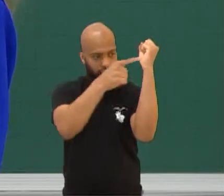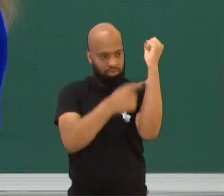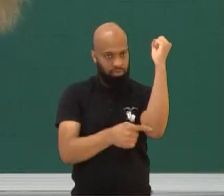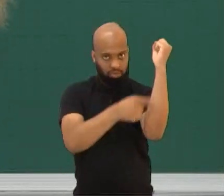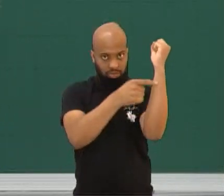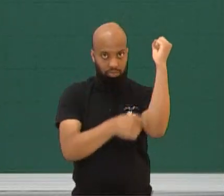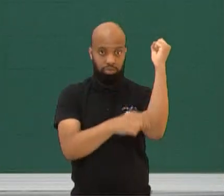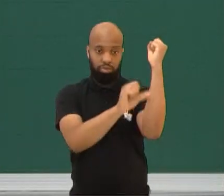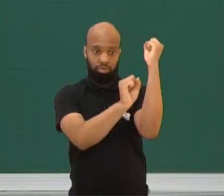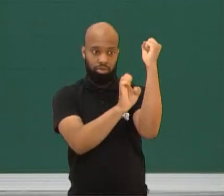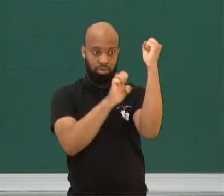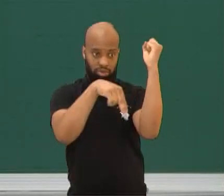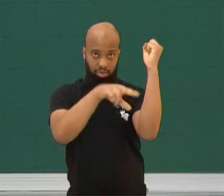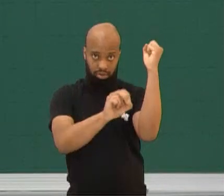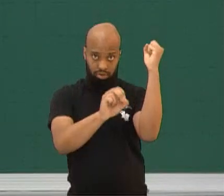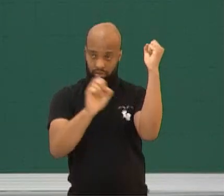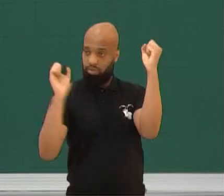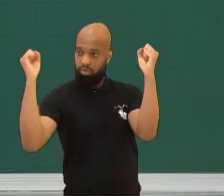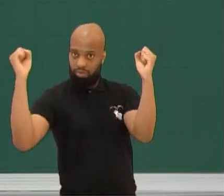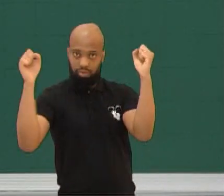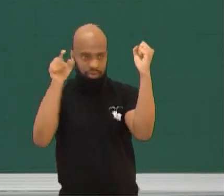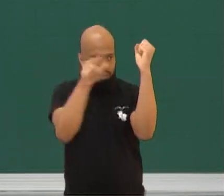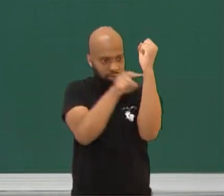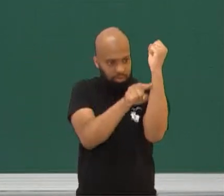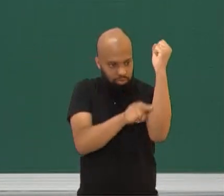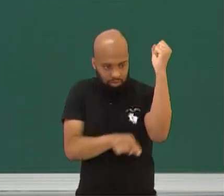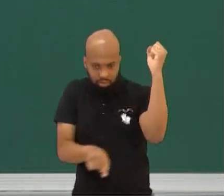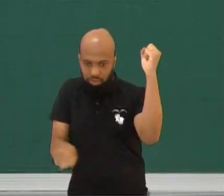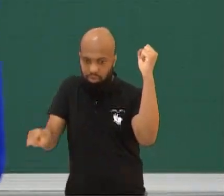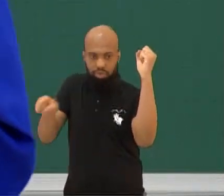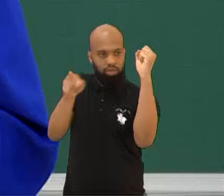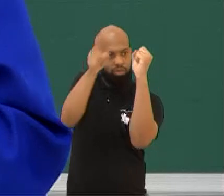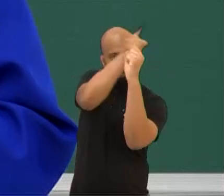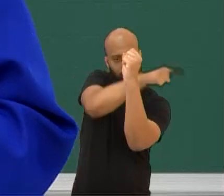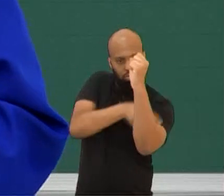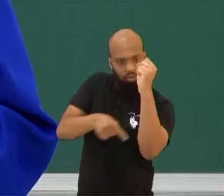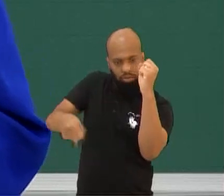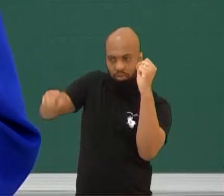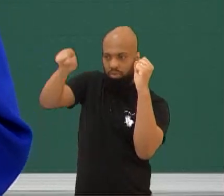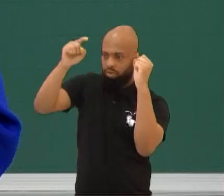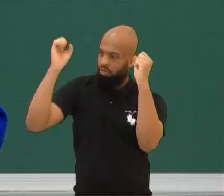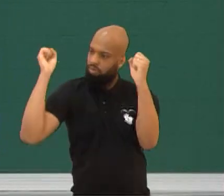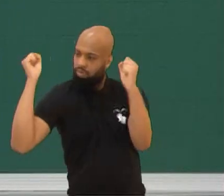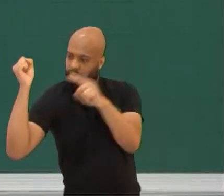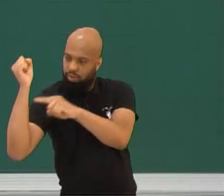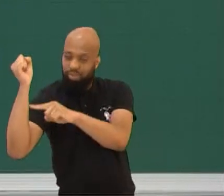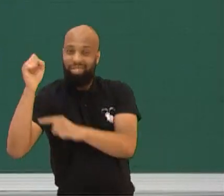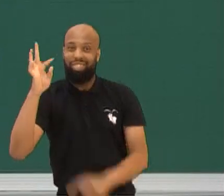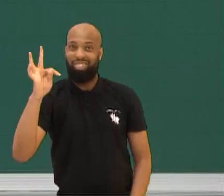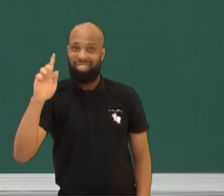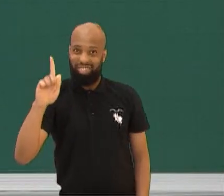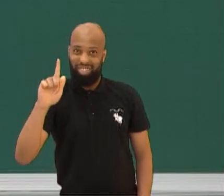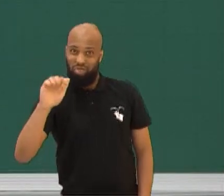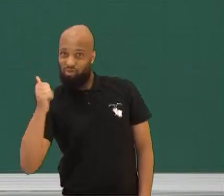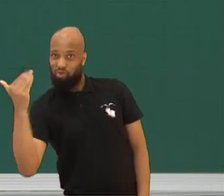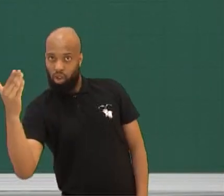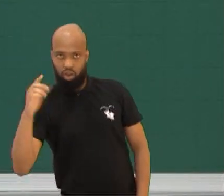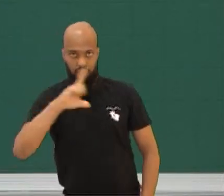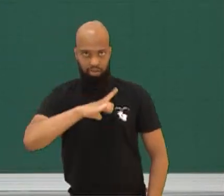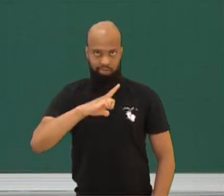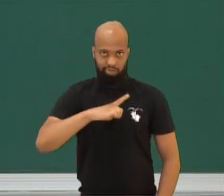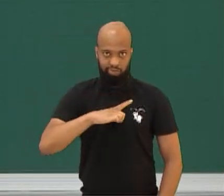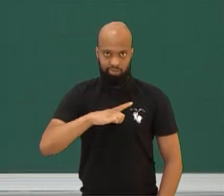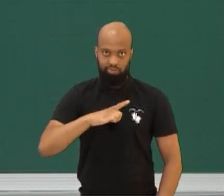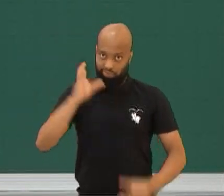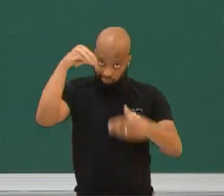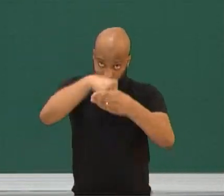0 radiano, e pelo 180 graus, o pi radiano. Então, ela é paralela ao eixo dos senos. A gente já estudou, mas a gente vai continuar